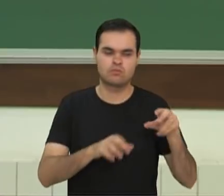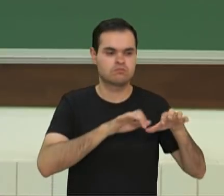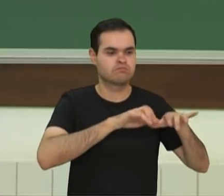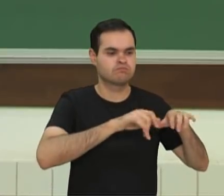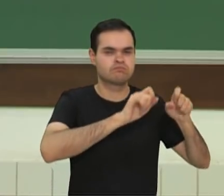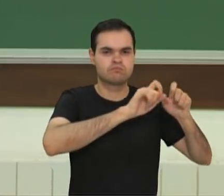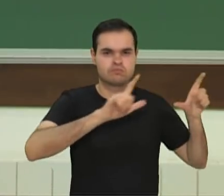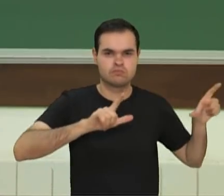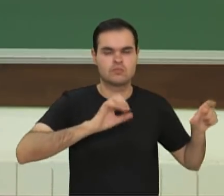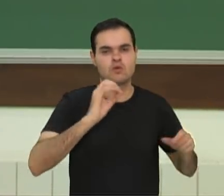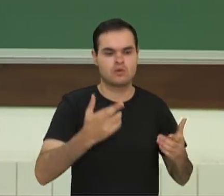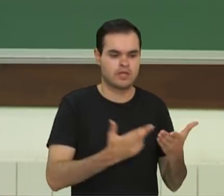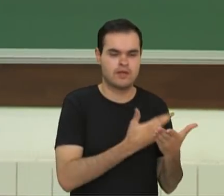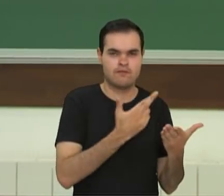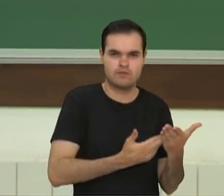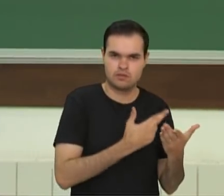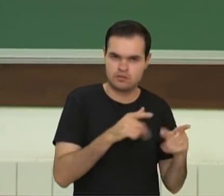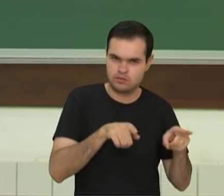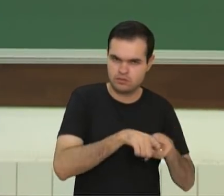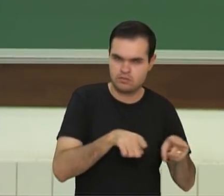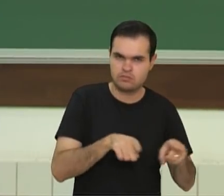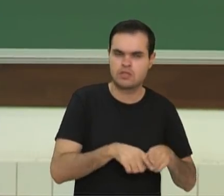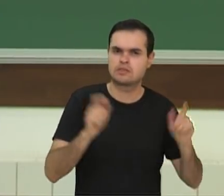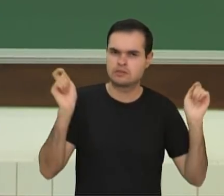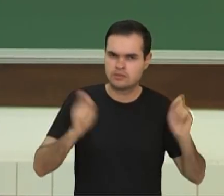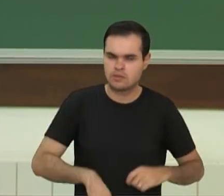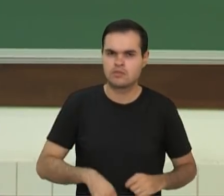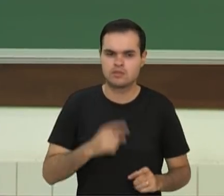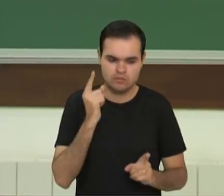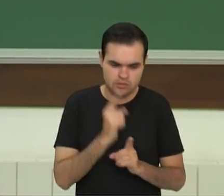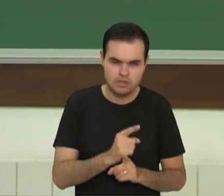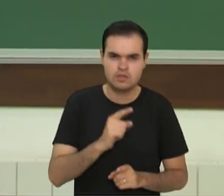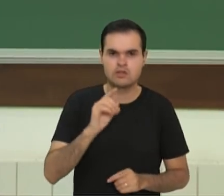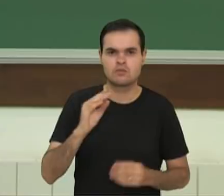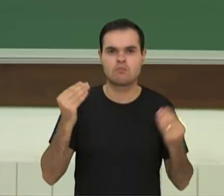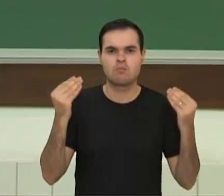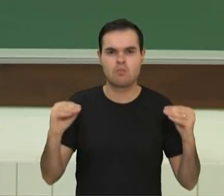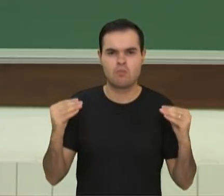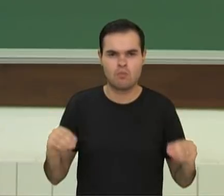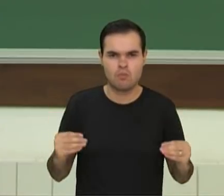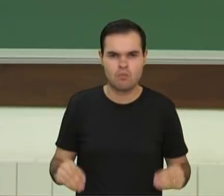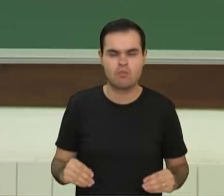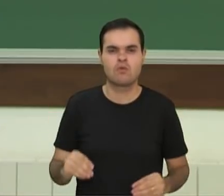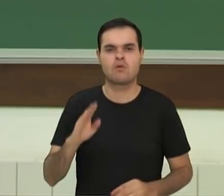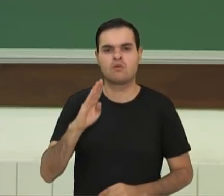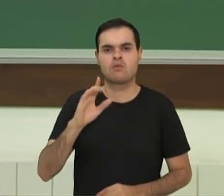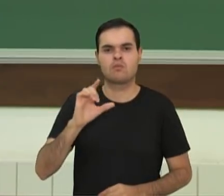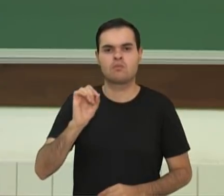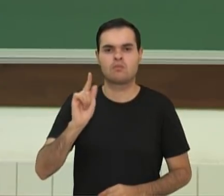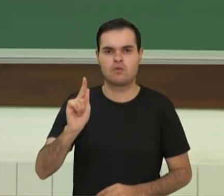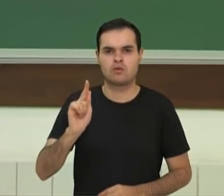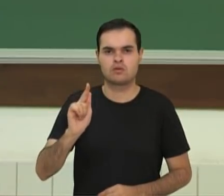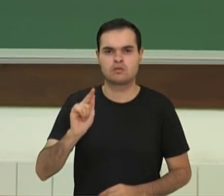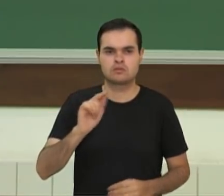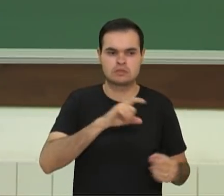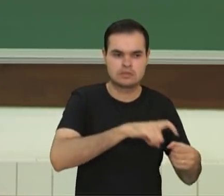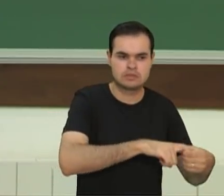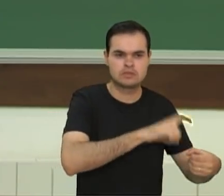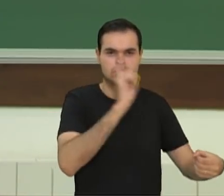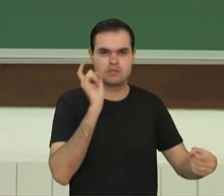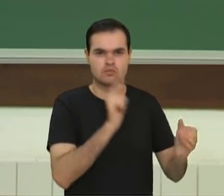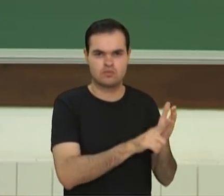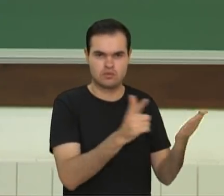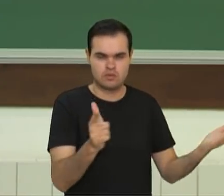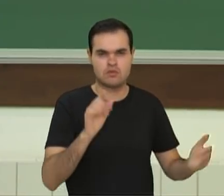e em revistas. Também é possível encontrar artigo de opinião em blogs isolados. Às vezes o blog não é ligado ao jornal,